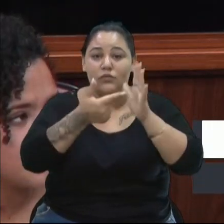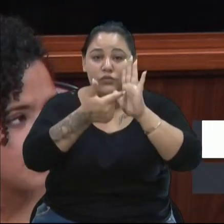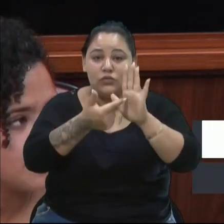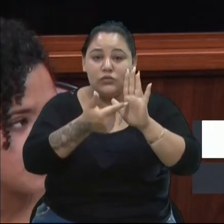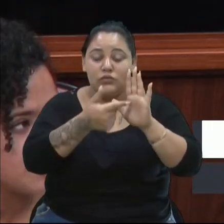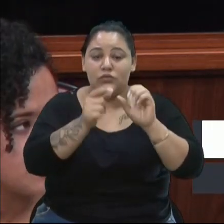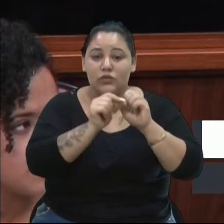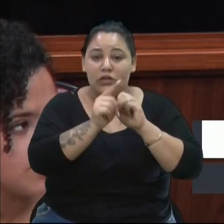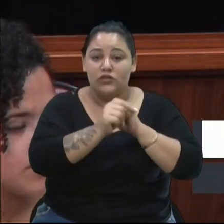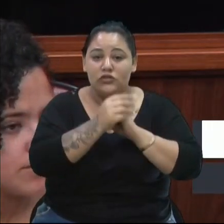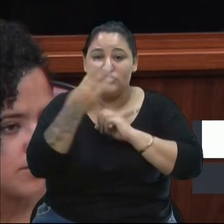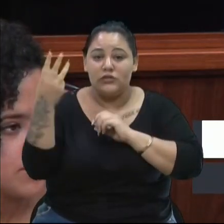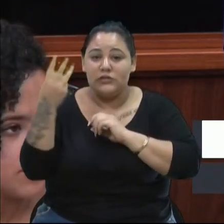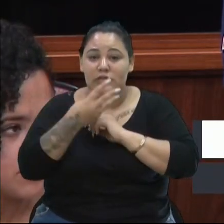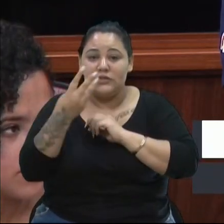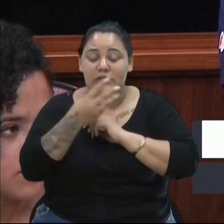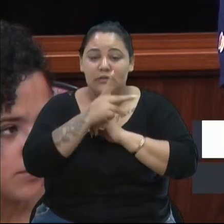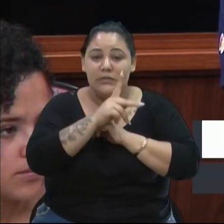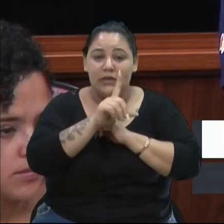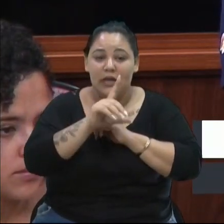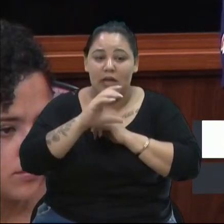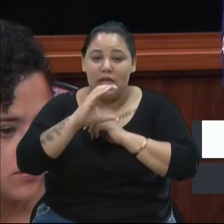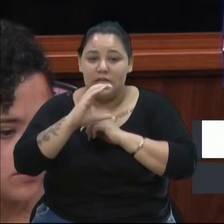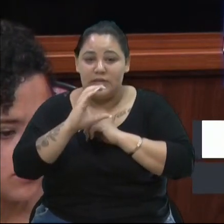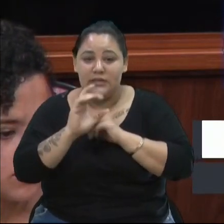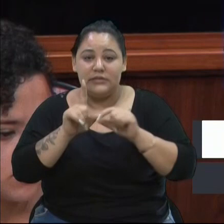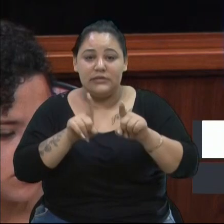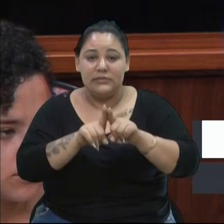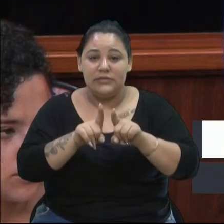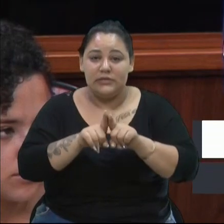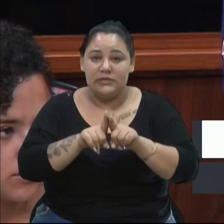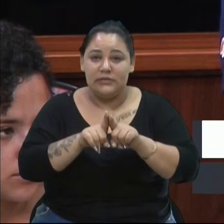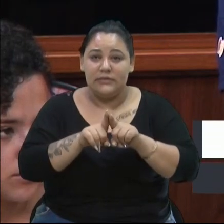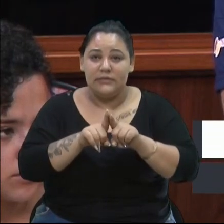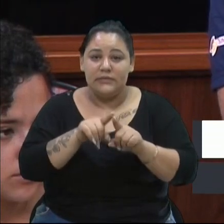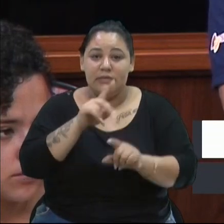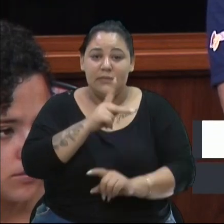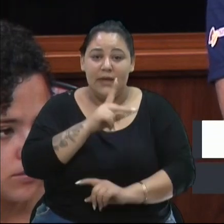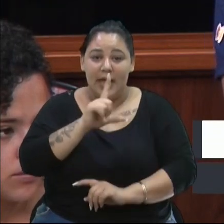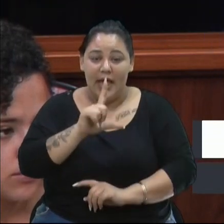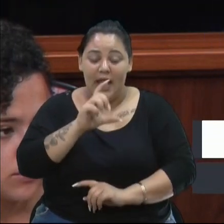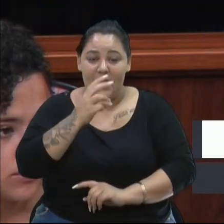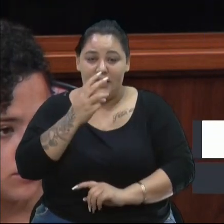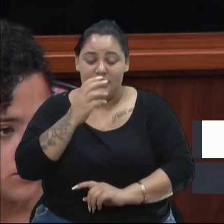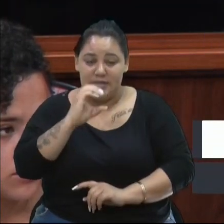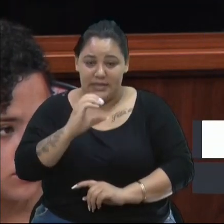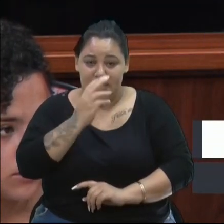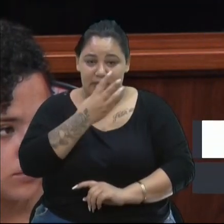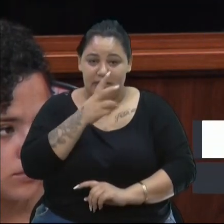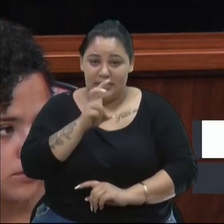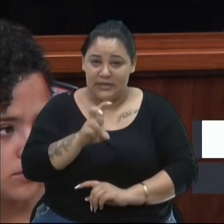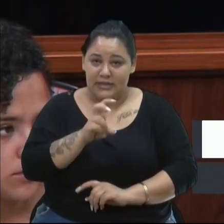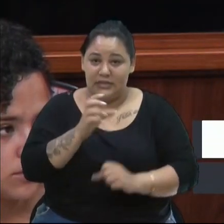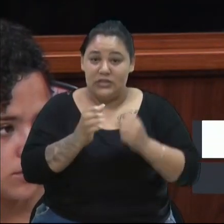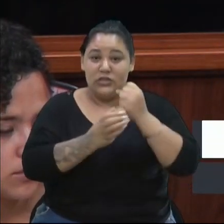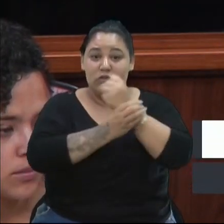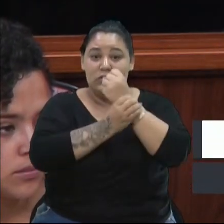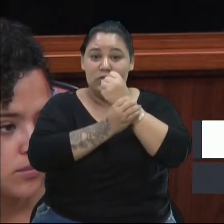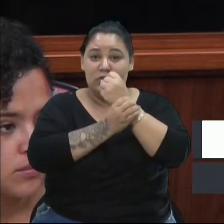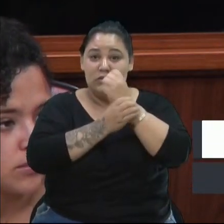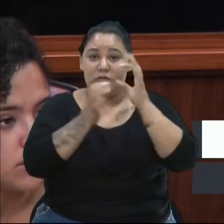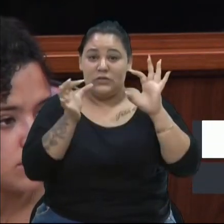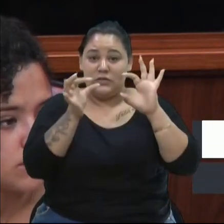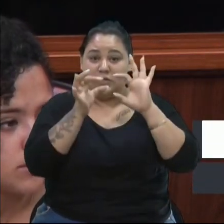artigo 3º do PLC, do PLC 35. Os segurados vinculados ao regime